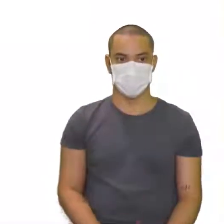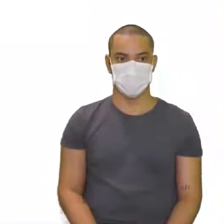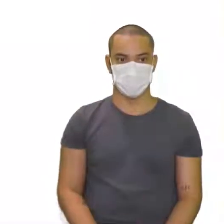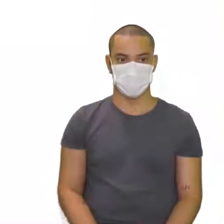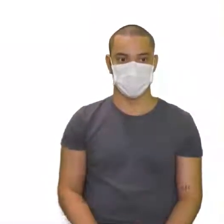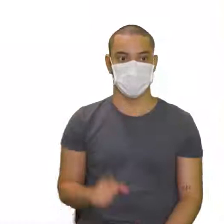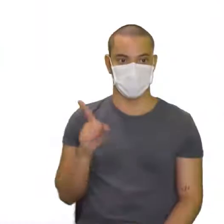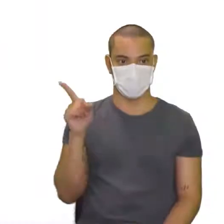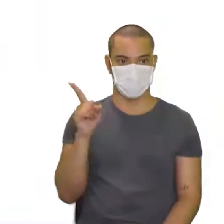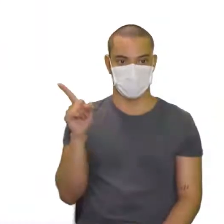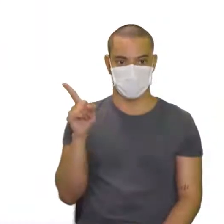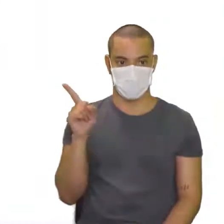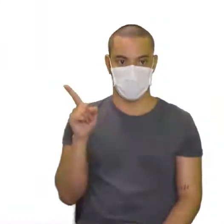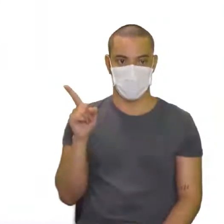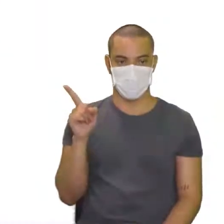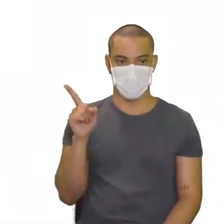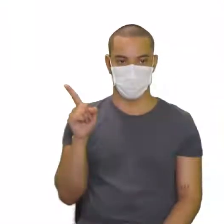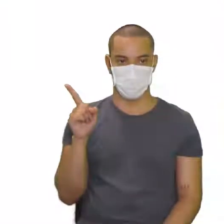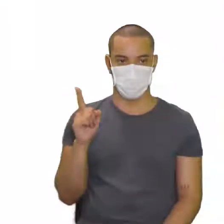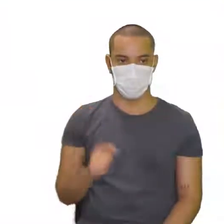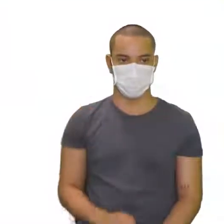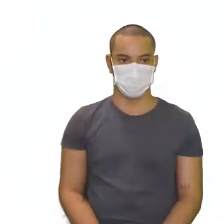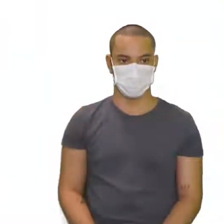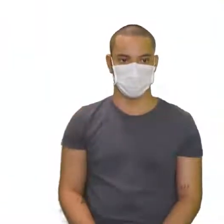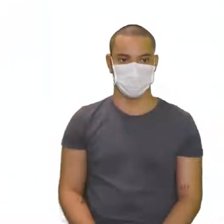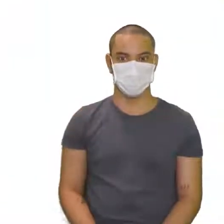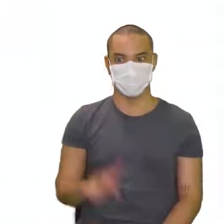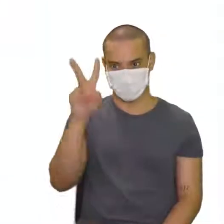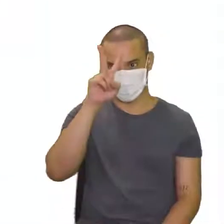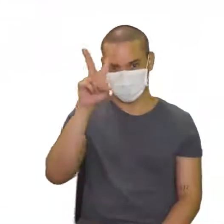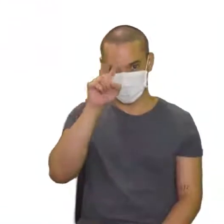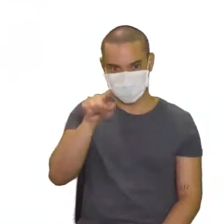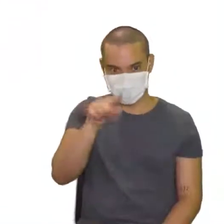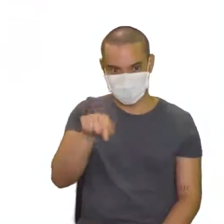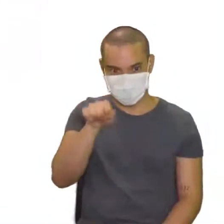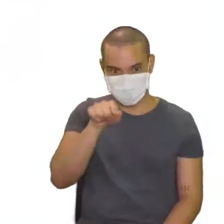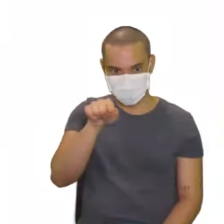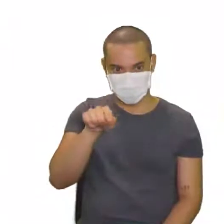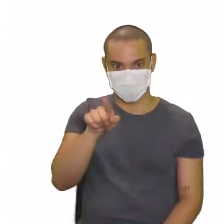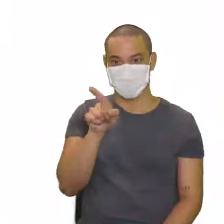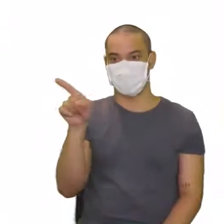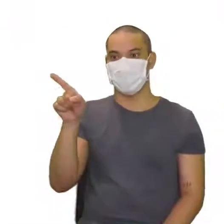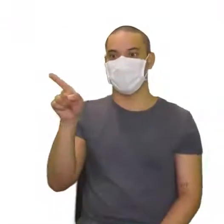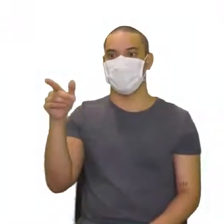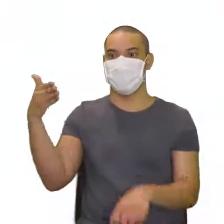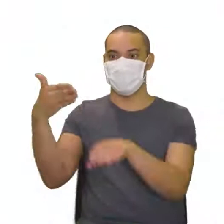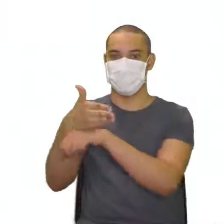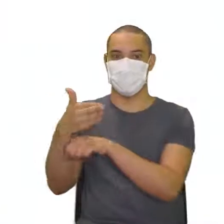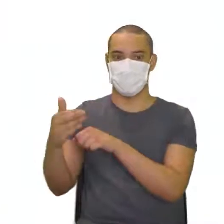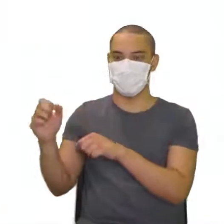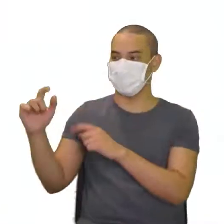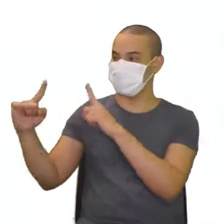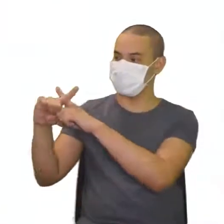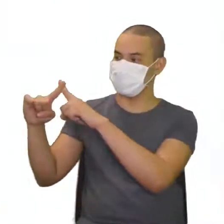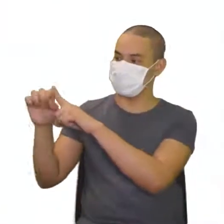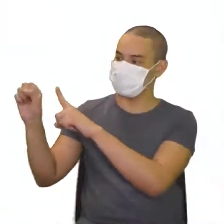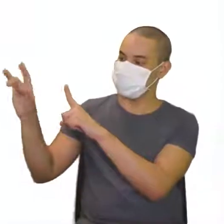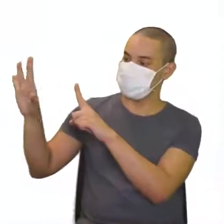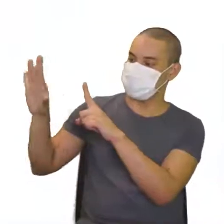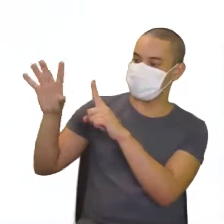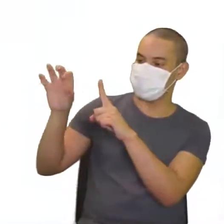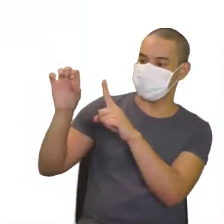sai aqui, certo? Vamos representar a bolinha aqui. E ele entra aqui. Entendido isso?